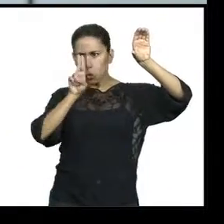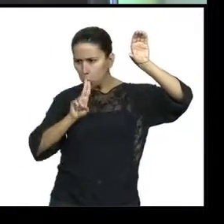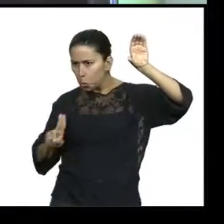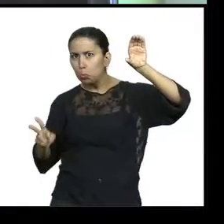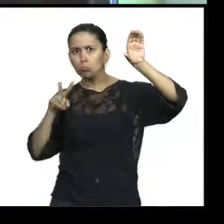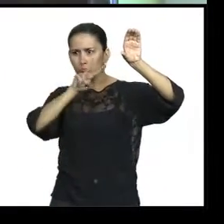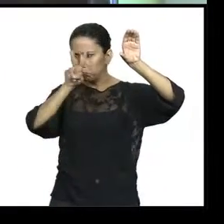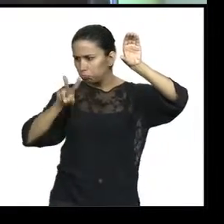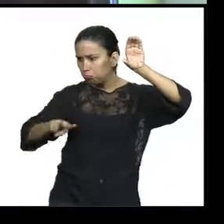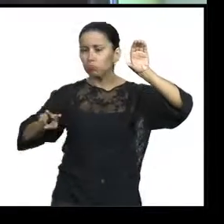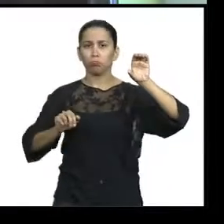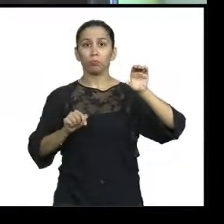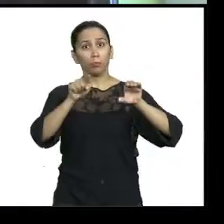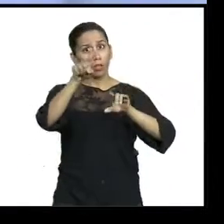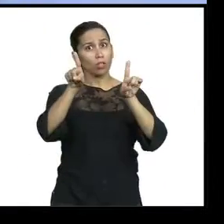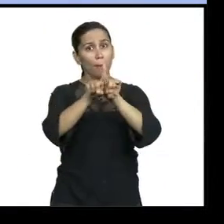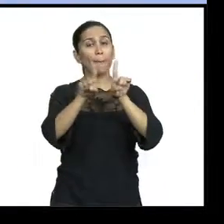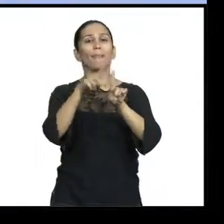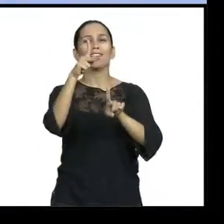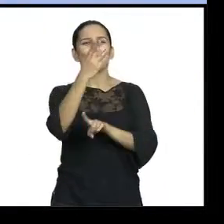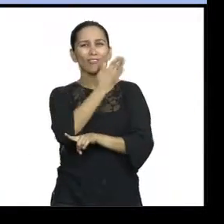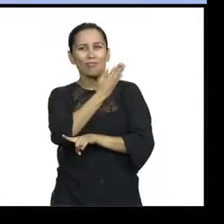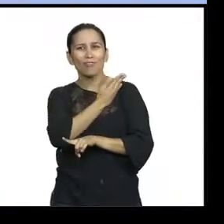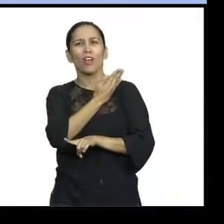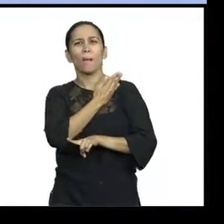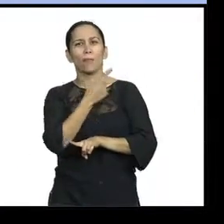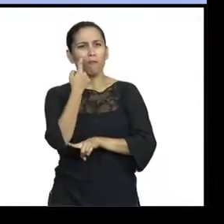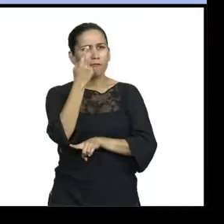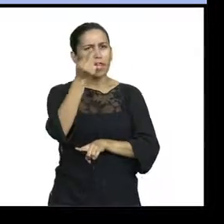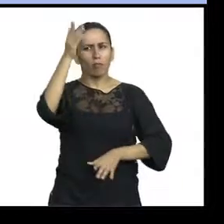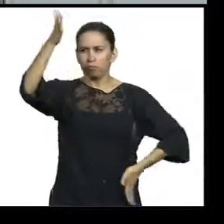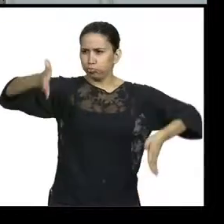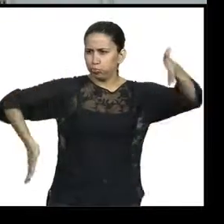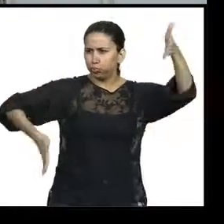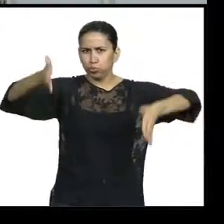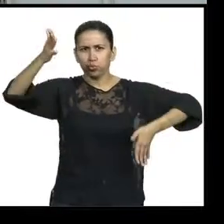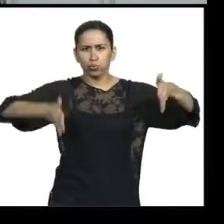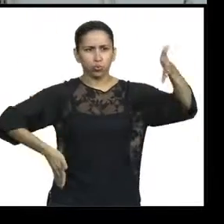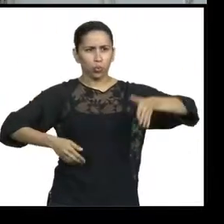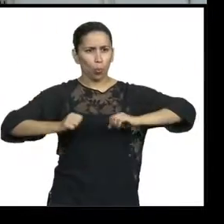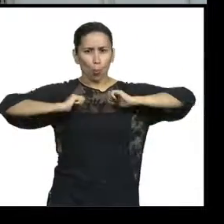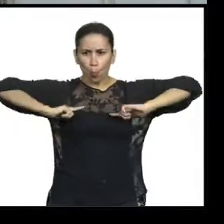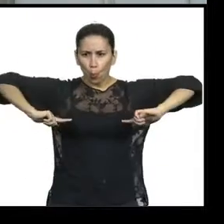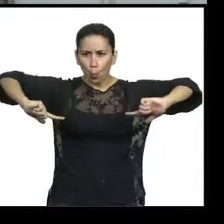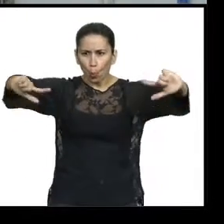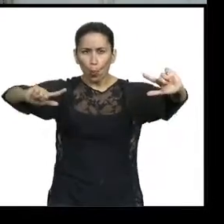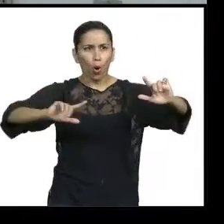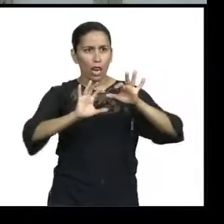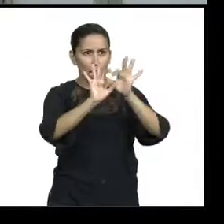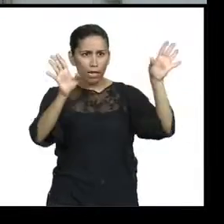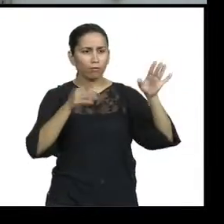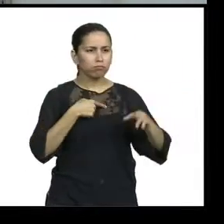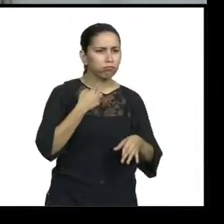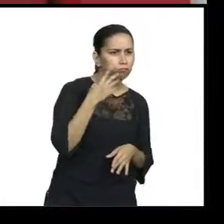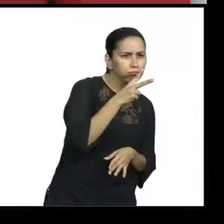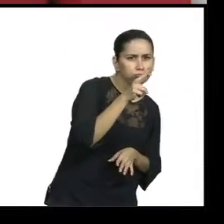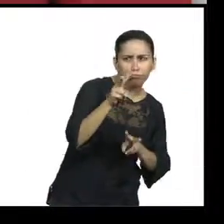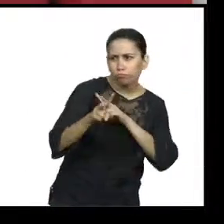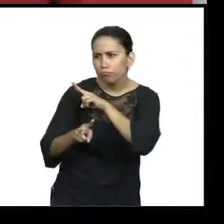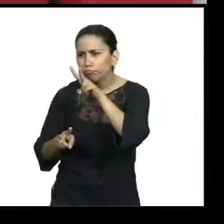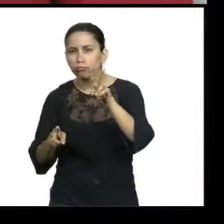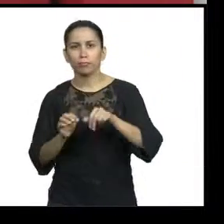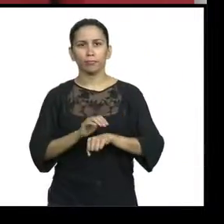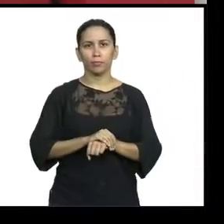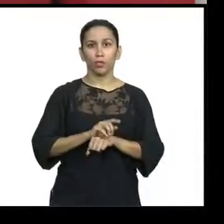também devem manter vias de circulação e saídas de emergência desobstruídas permanentemente. Outras medidas